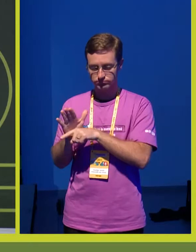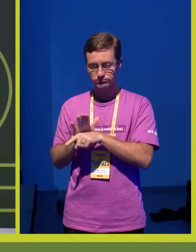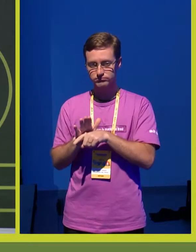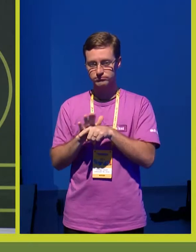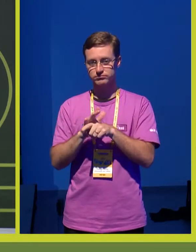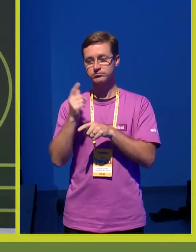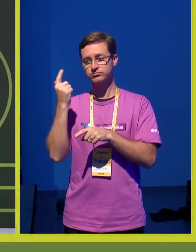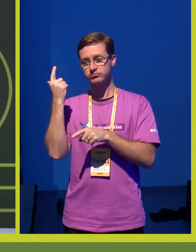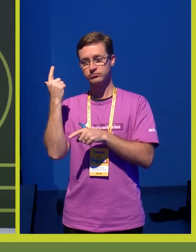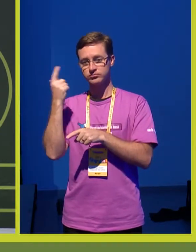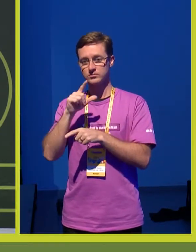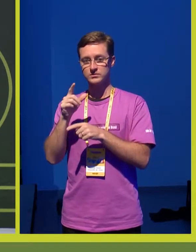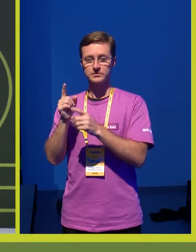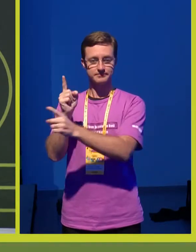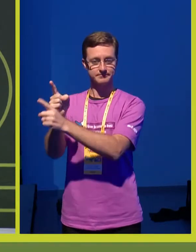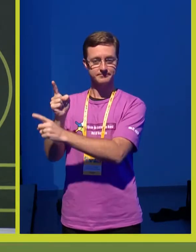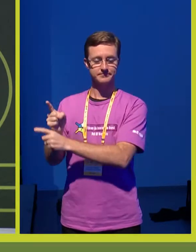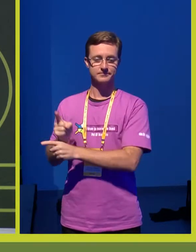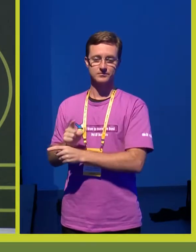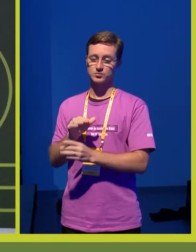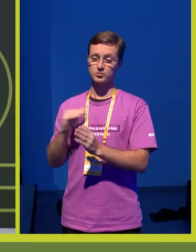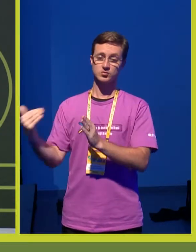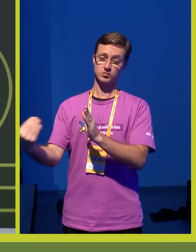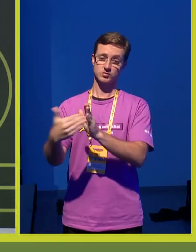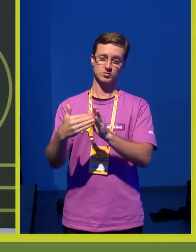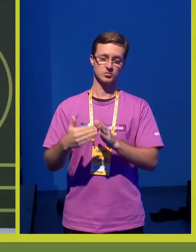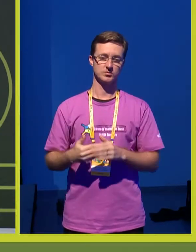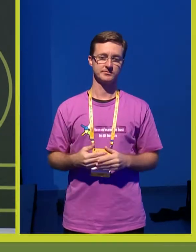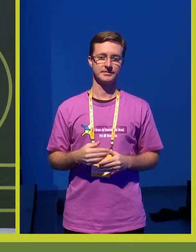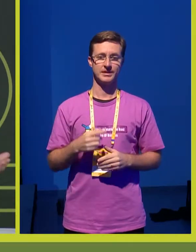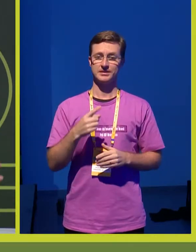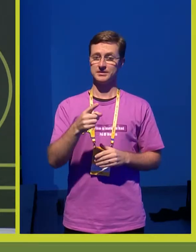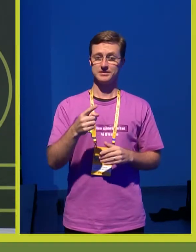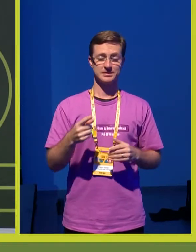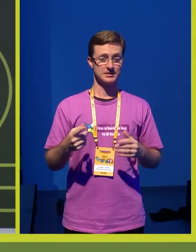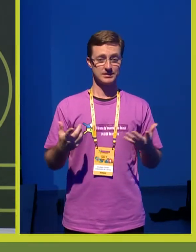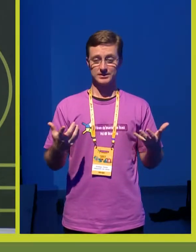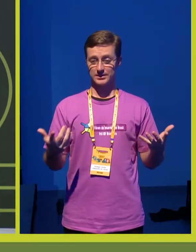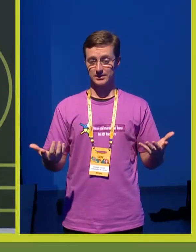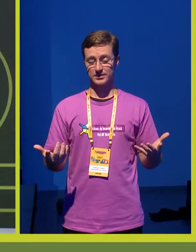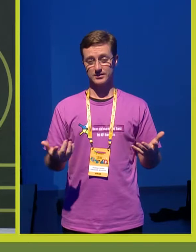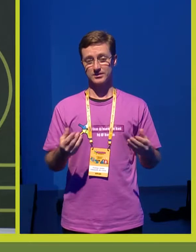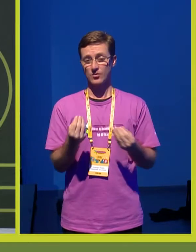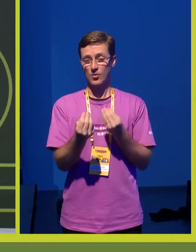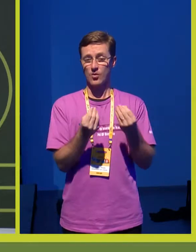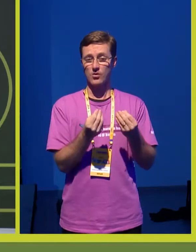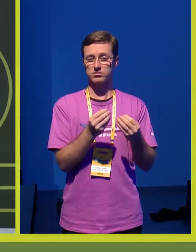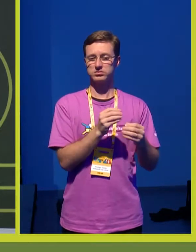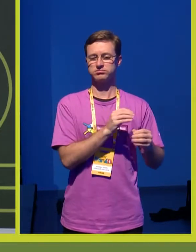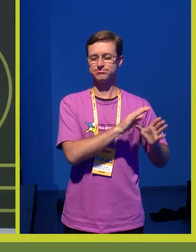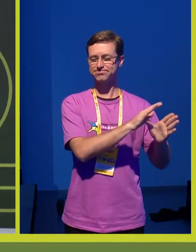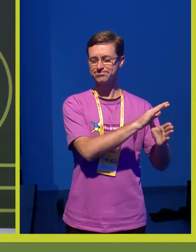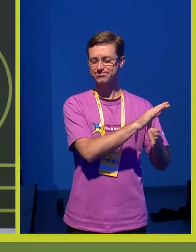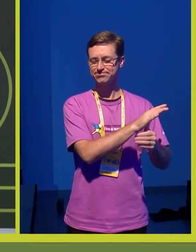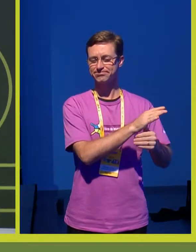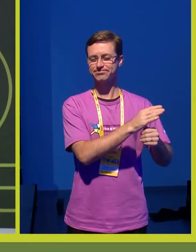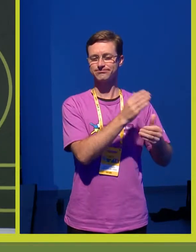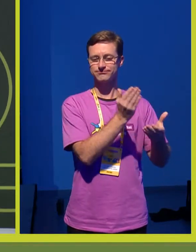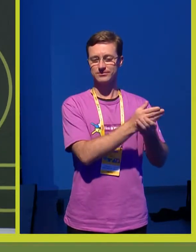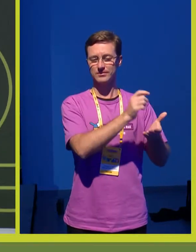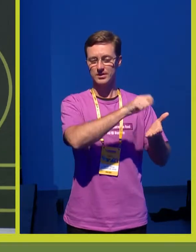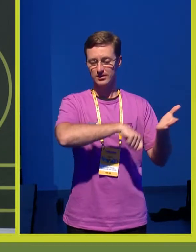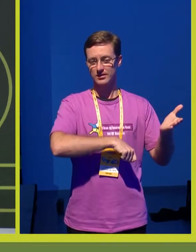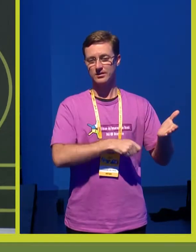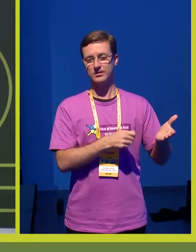no celular tudo o que tem no computador então não há razão para você atrasar essa autorização judicial a regra deve ser o primeiro